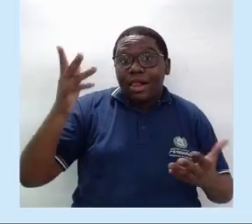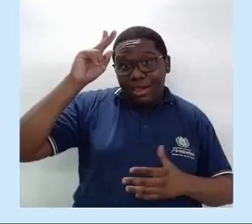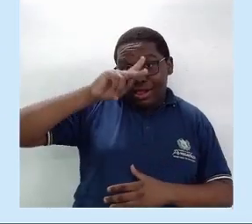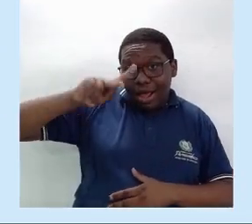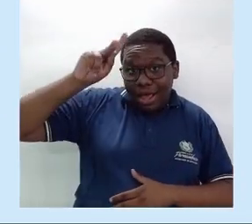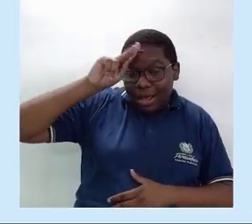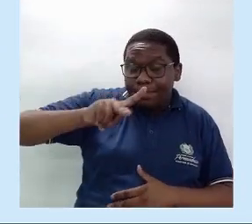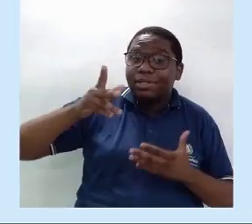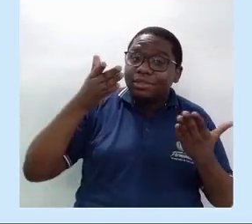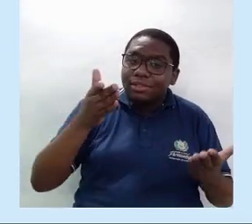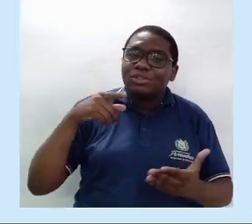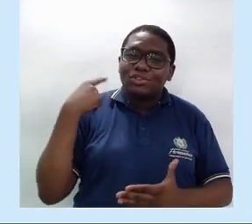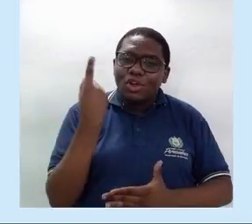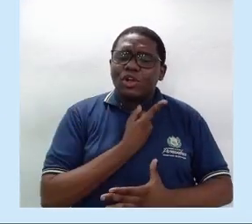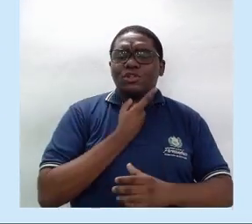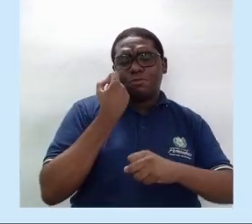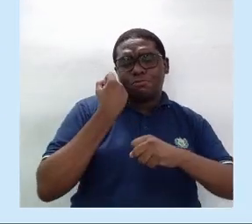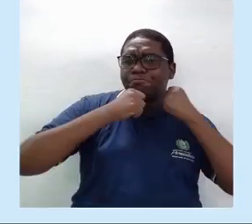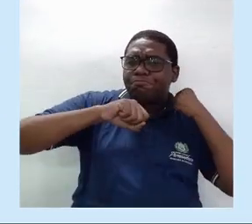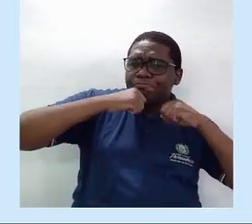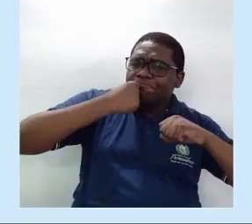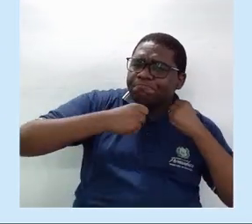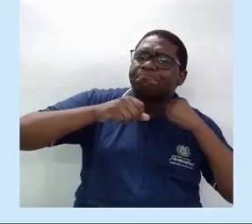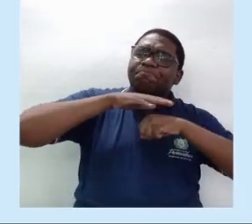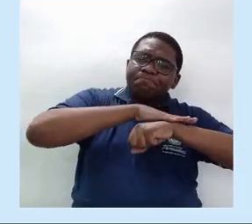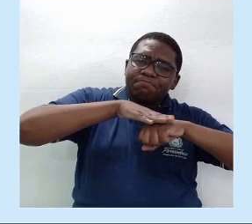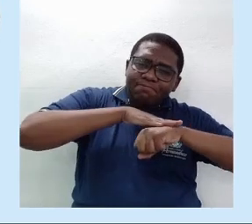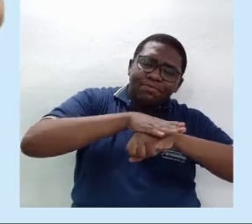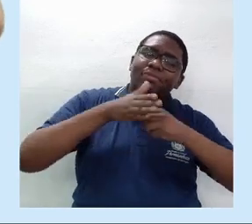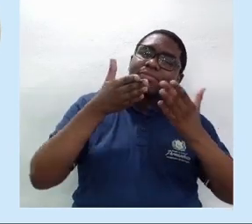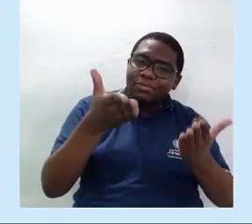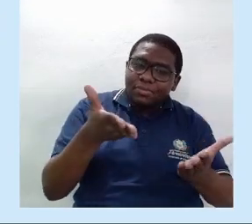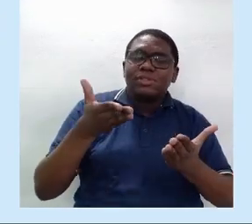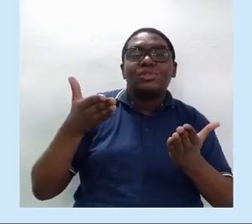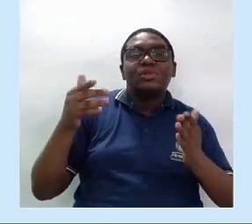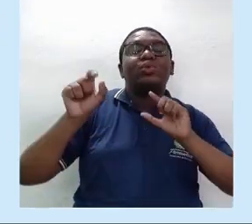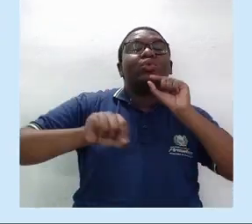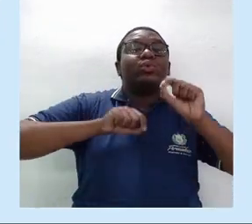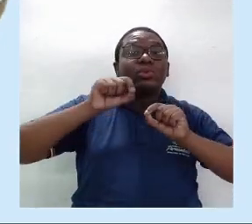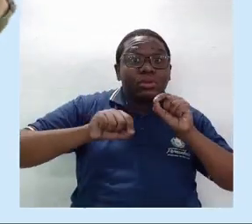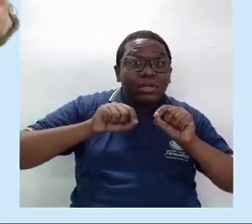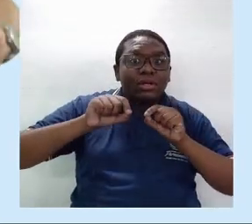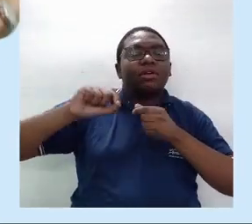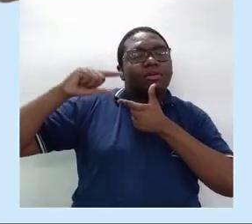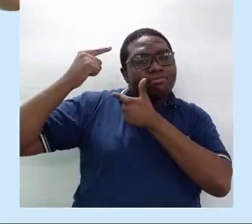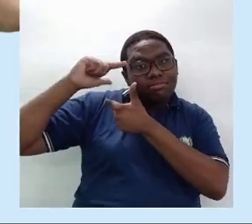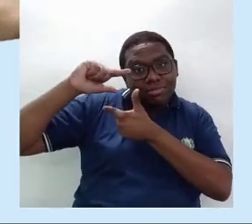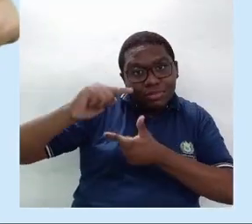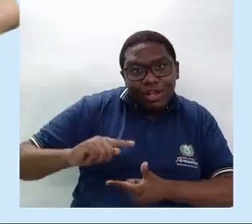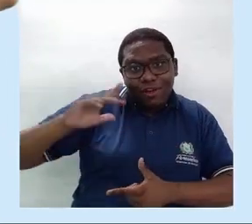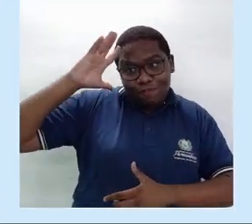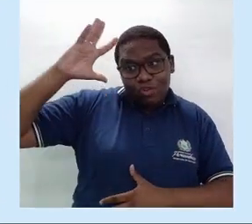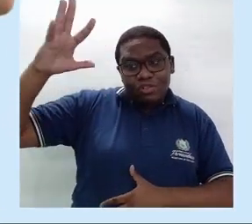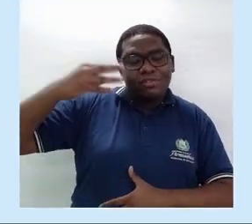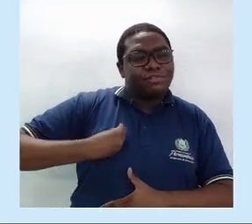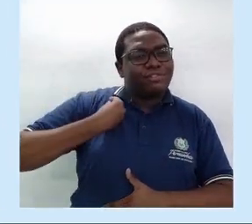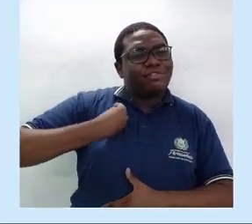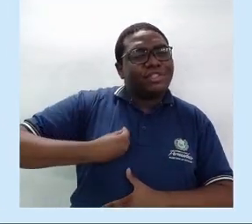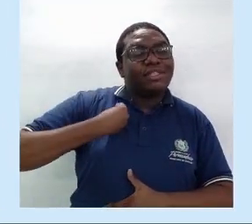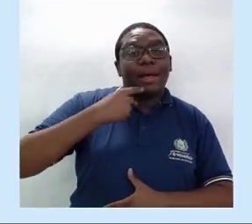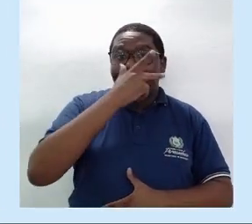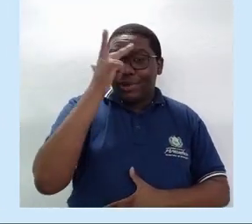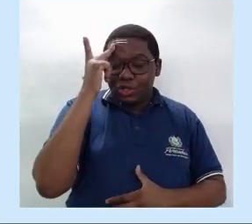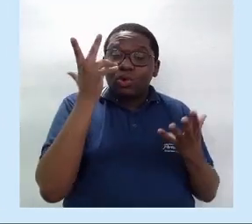série estamos debatendo justamente o que? As tradições e filosofias de vida com mais